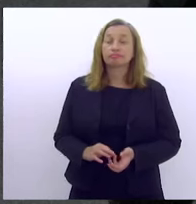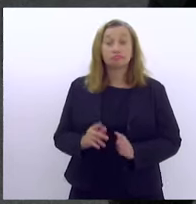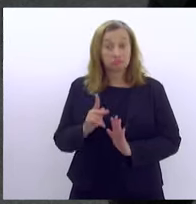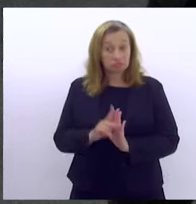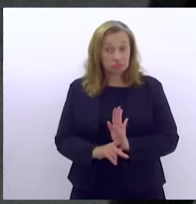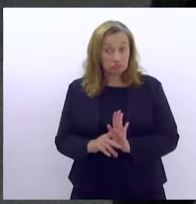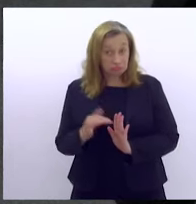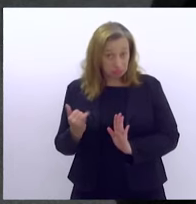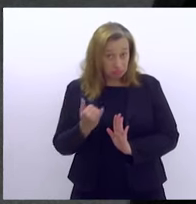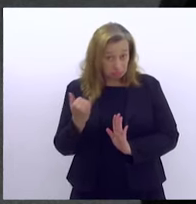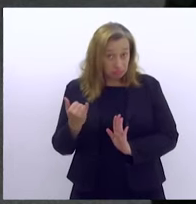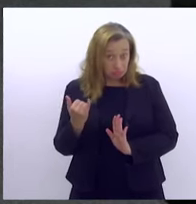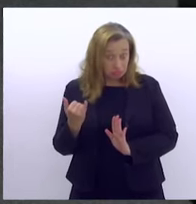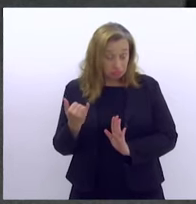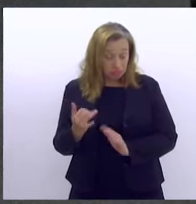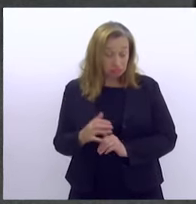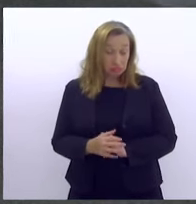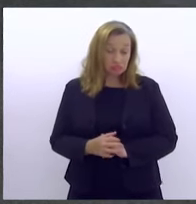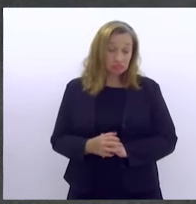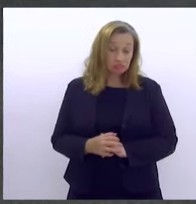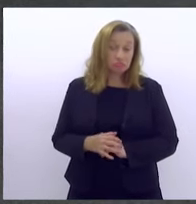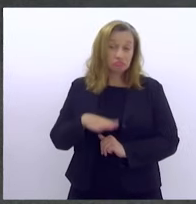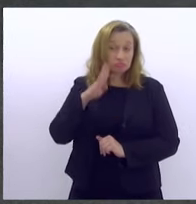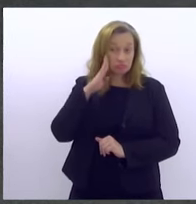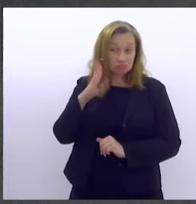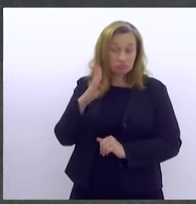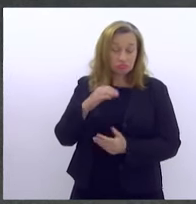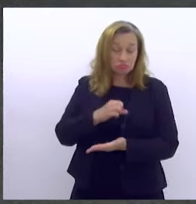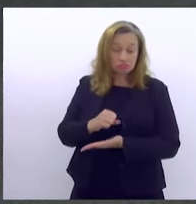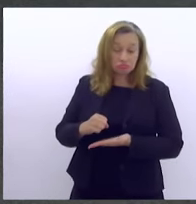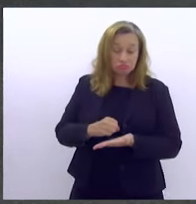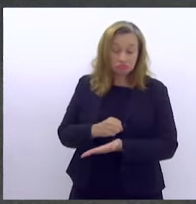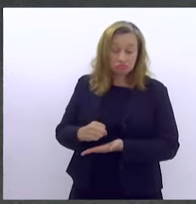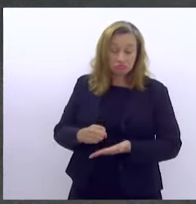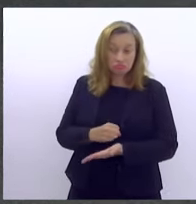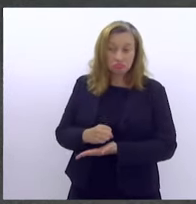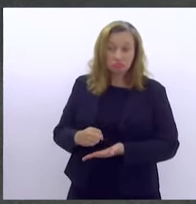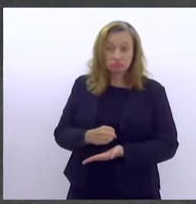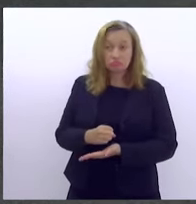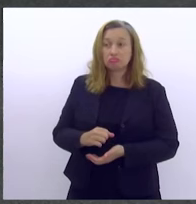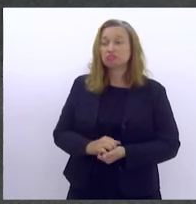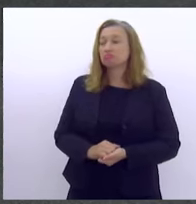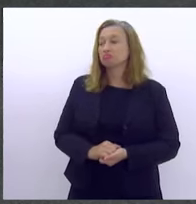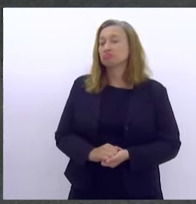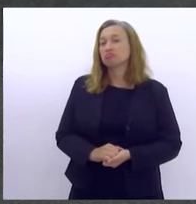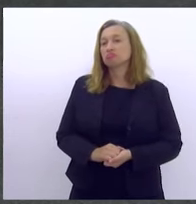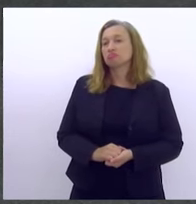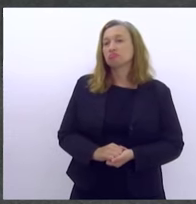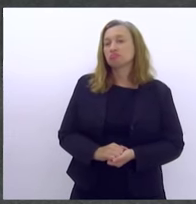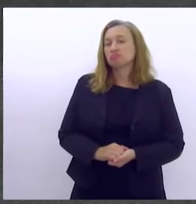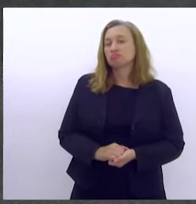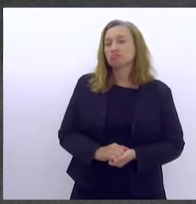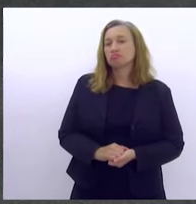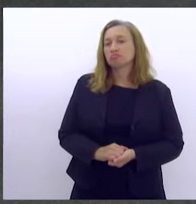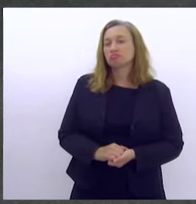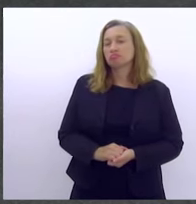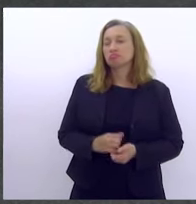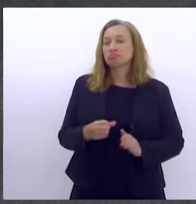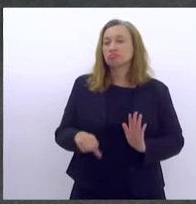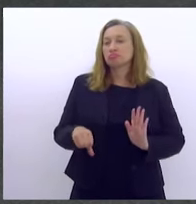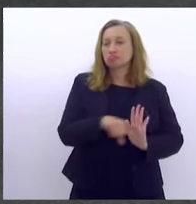meritório naquilo que ele traz como fundamental, que é a atribuição aos